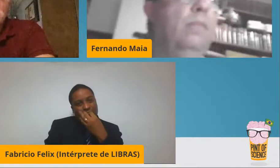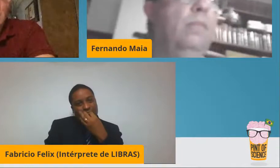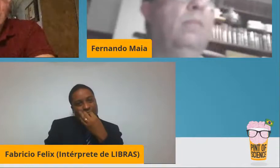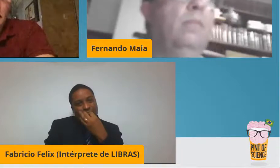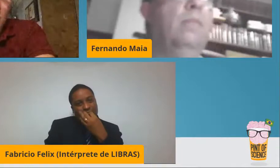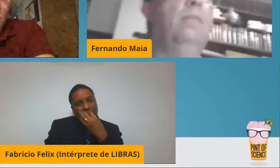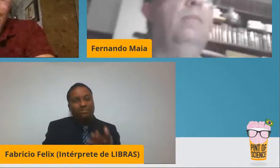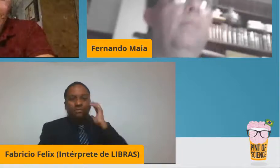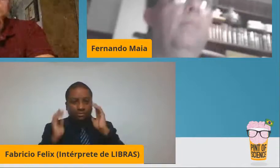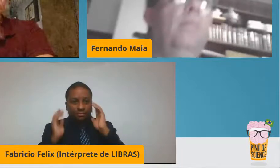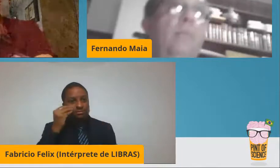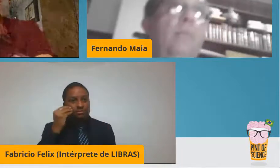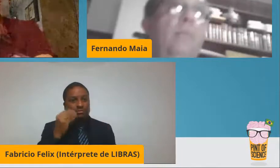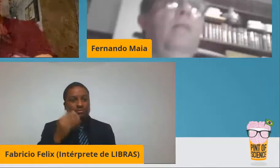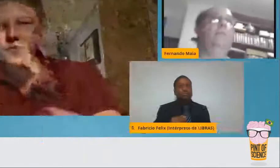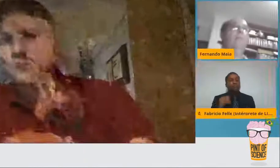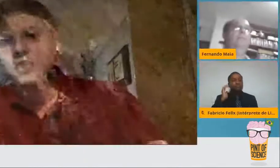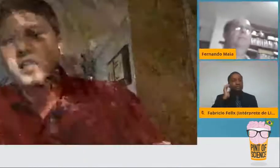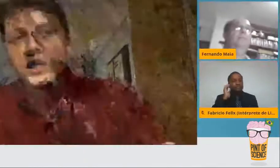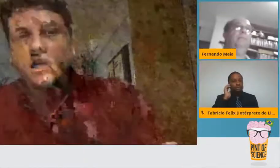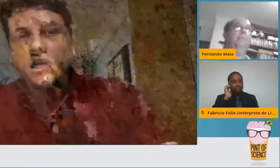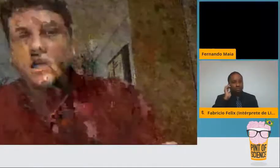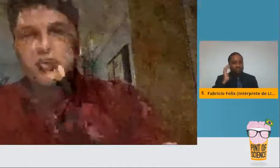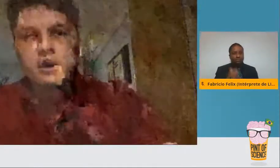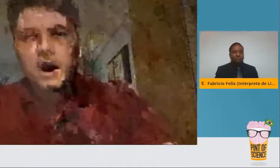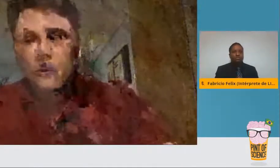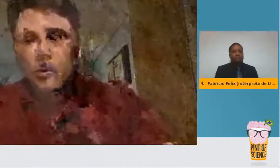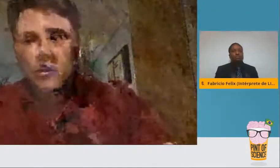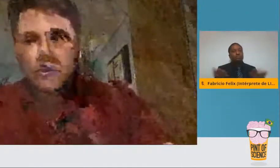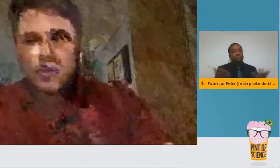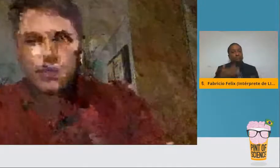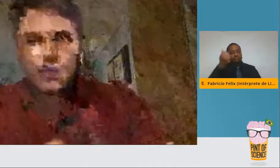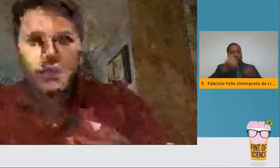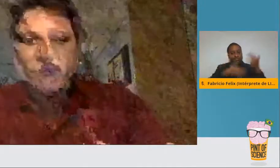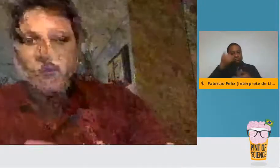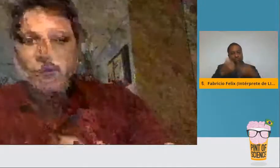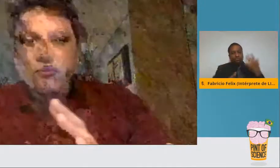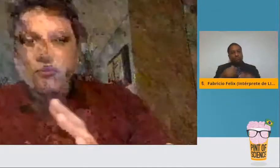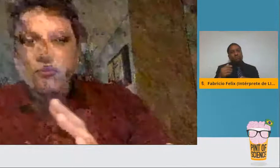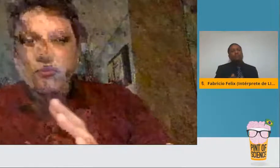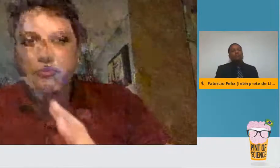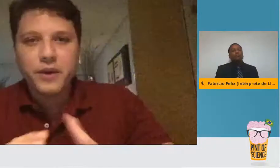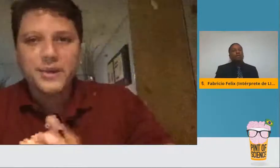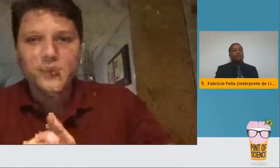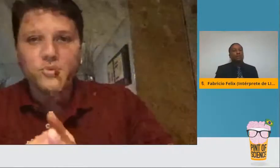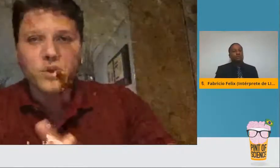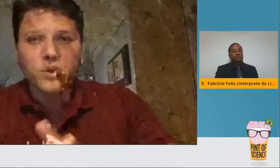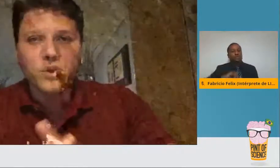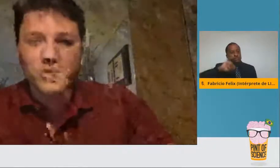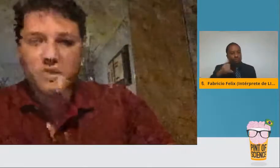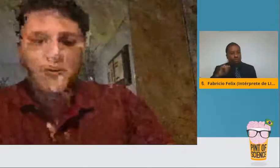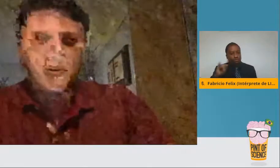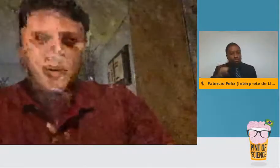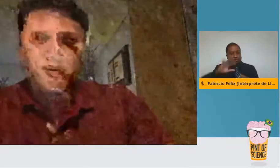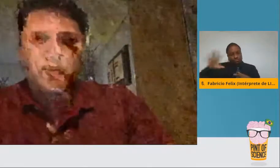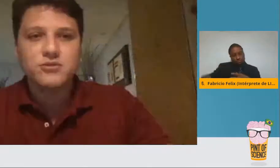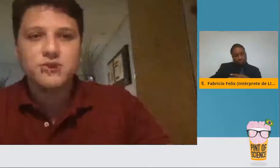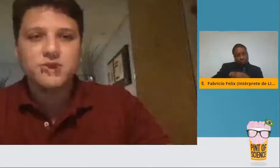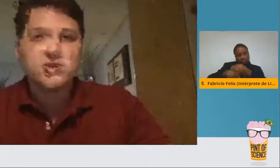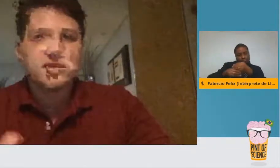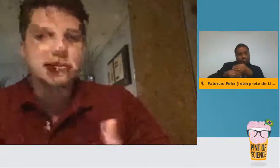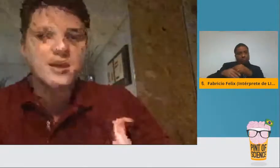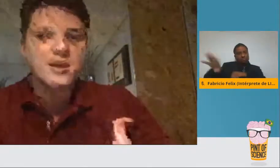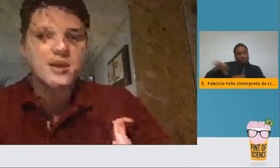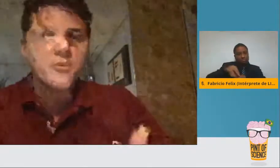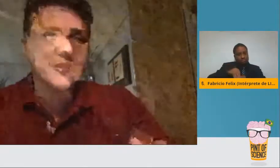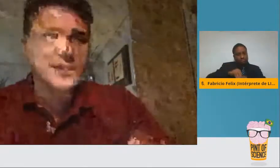infectologia. Então, eu queria falar um pouco para vocês, aproveitando, pegando um gancho no que ele falou aqui no começo, que inicialmente, né, todo mundo